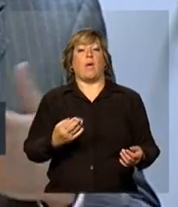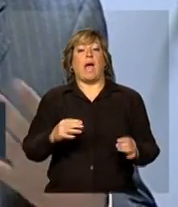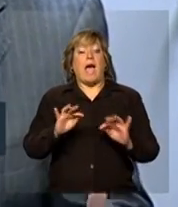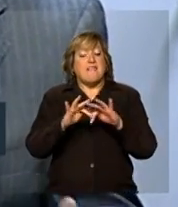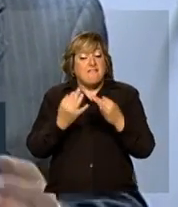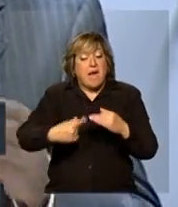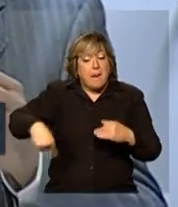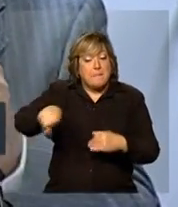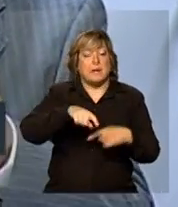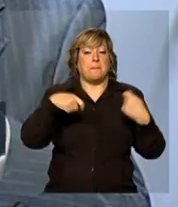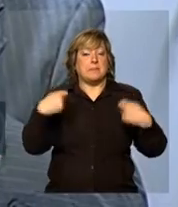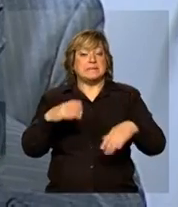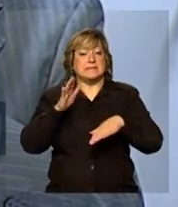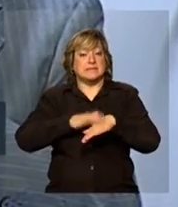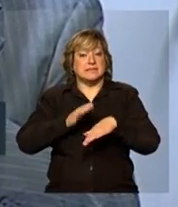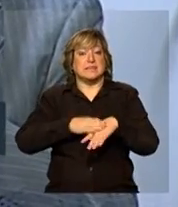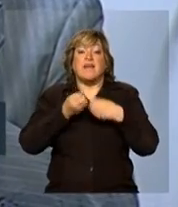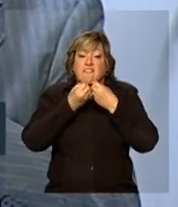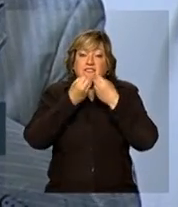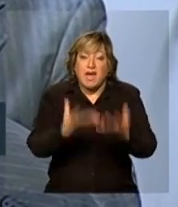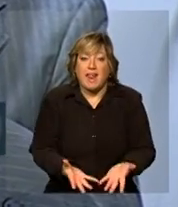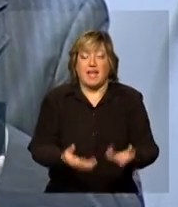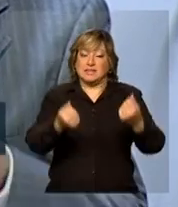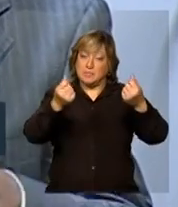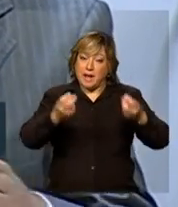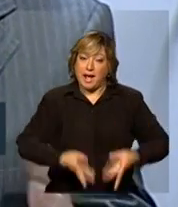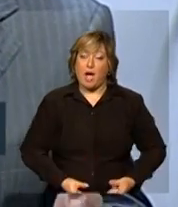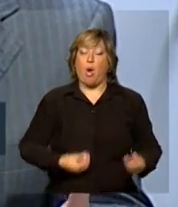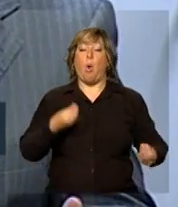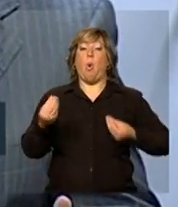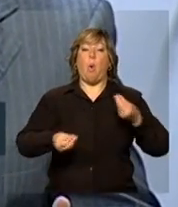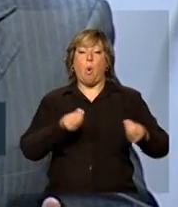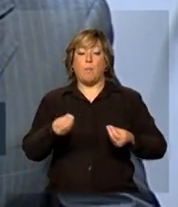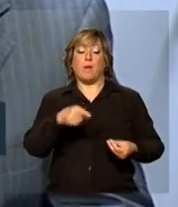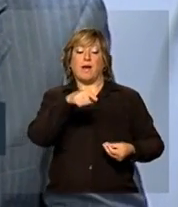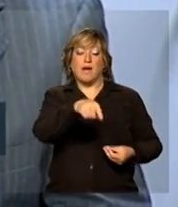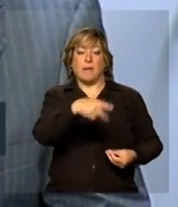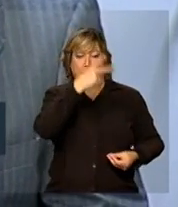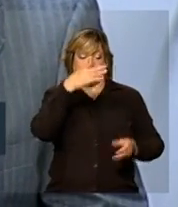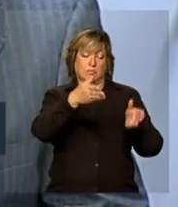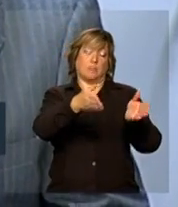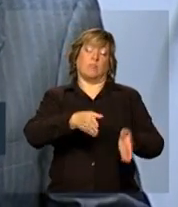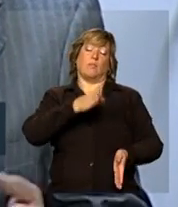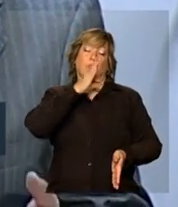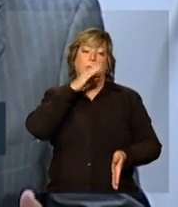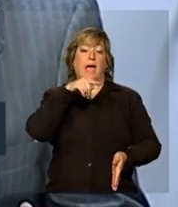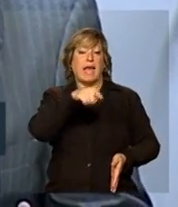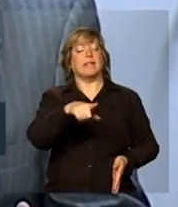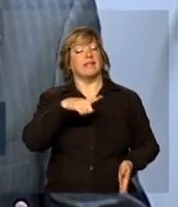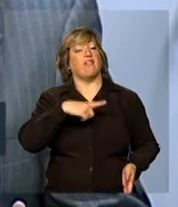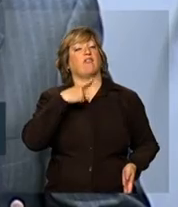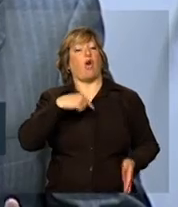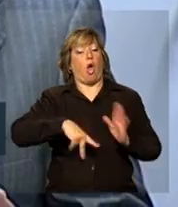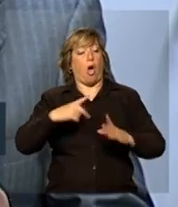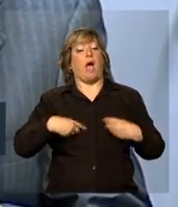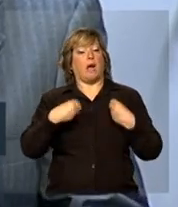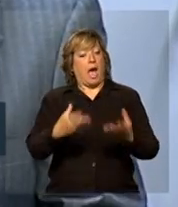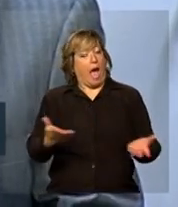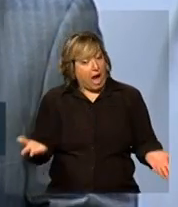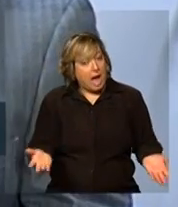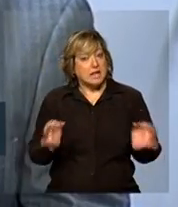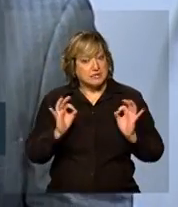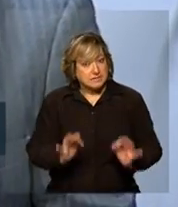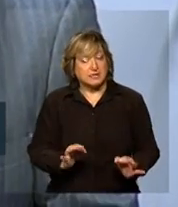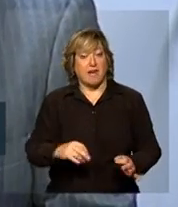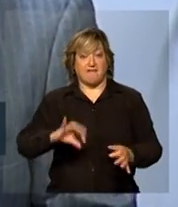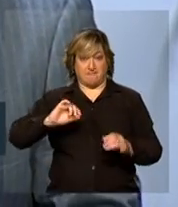ter comentado isso com a família. E essa ferramenta do Facebook passa a ser uma forma